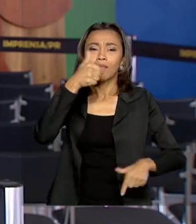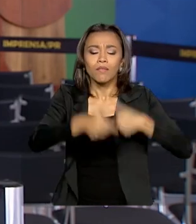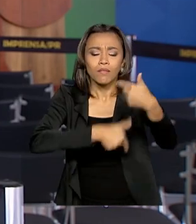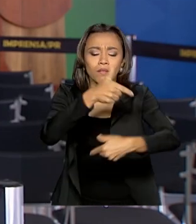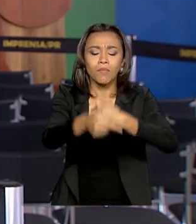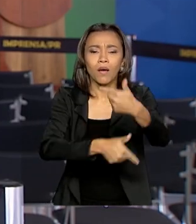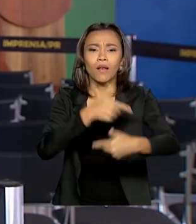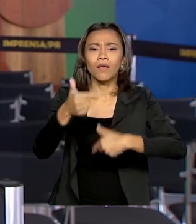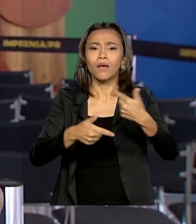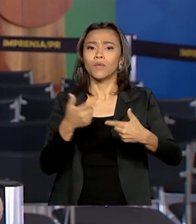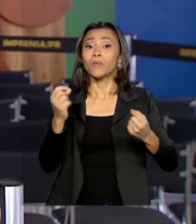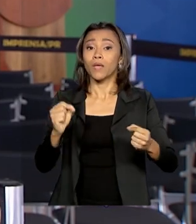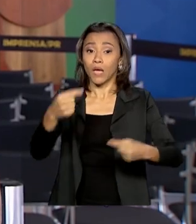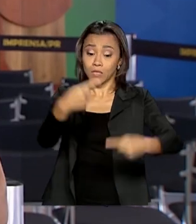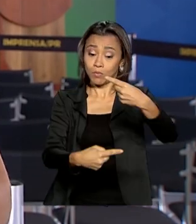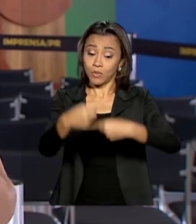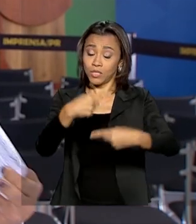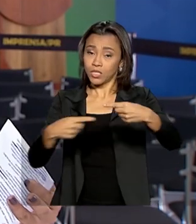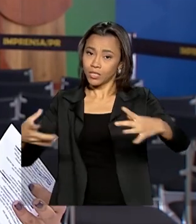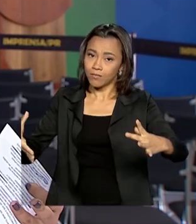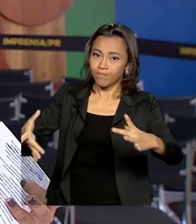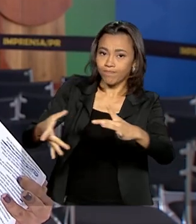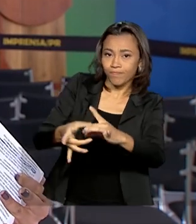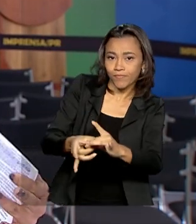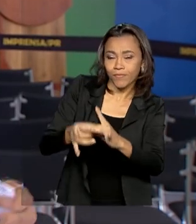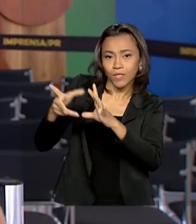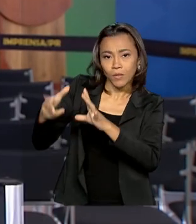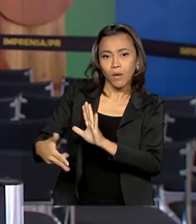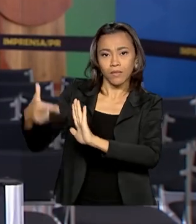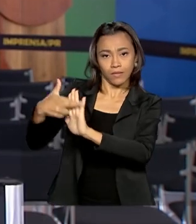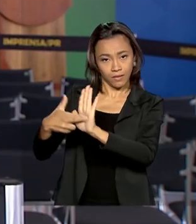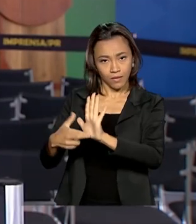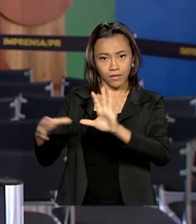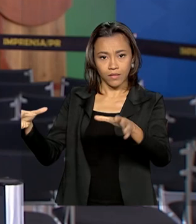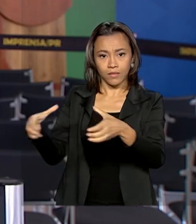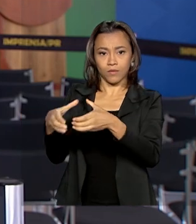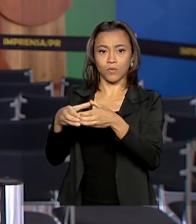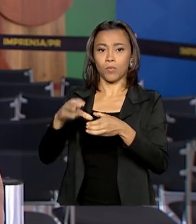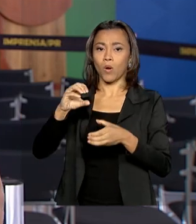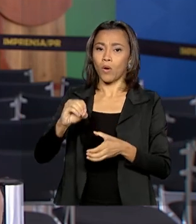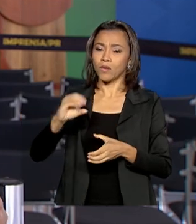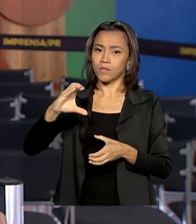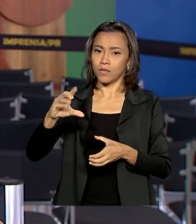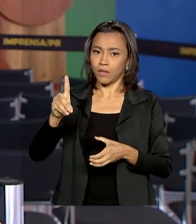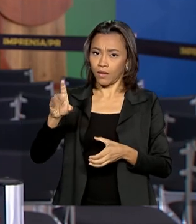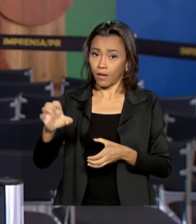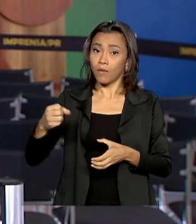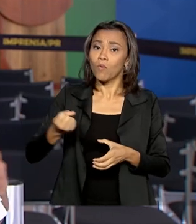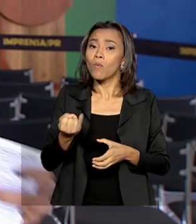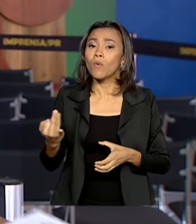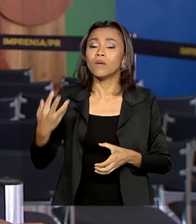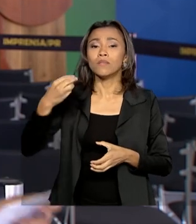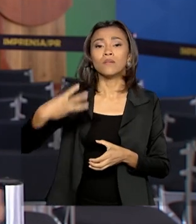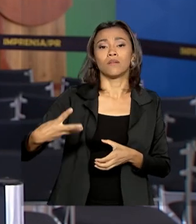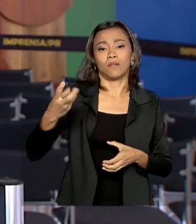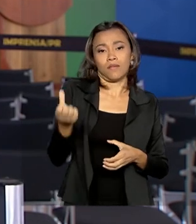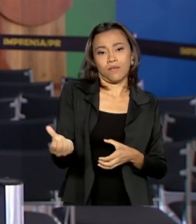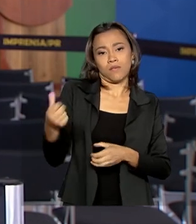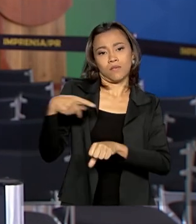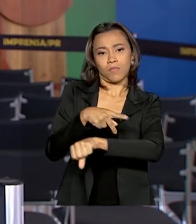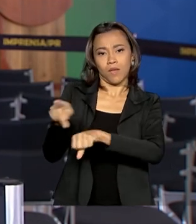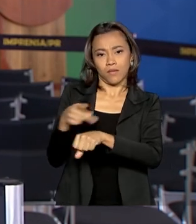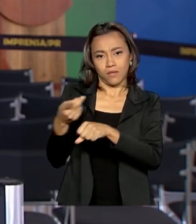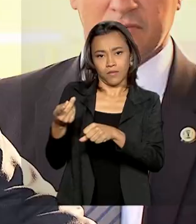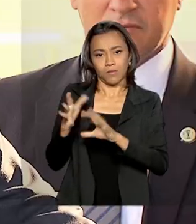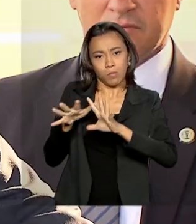políticas econômicas ao padrão da OCDE. Essa organização que tem aí 36 países membros, a maior parte da Europa e também